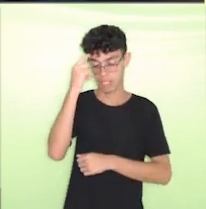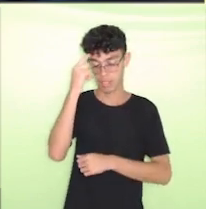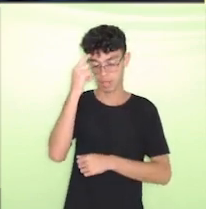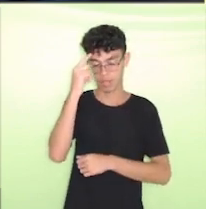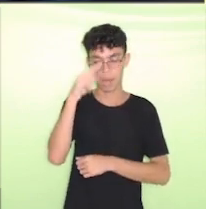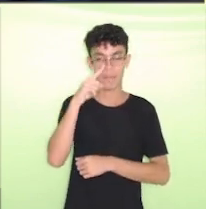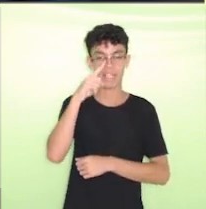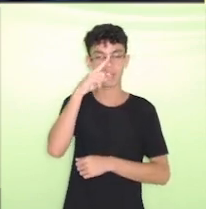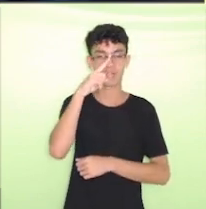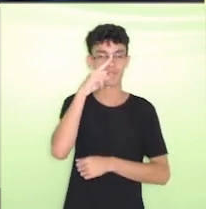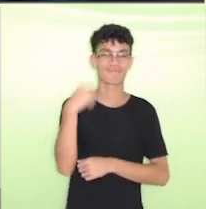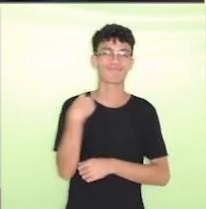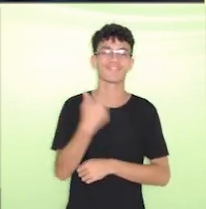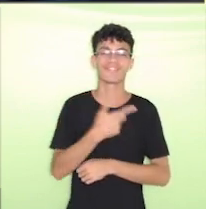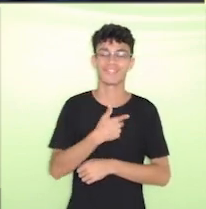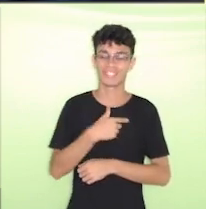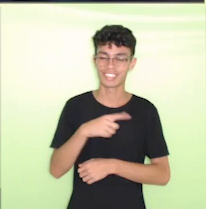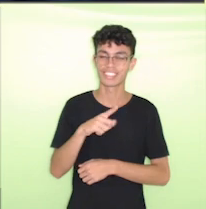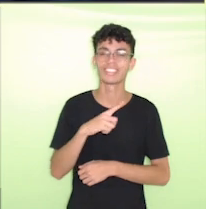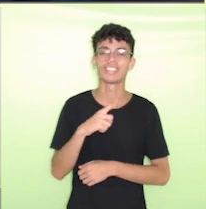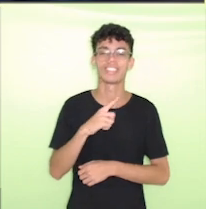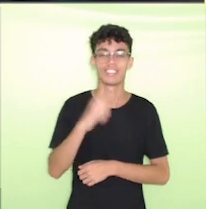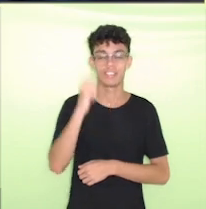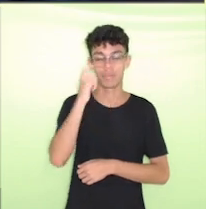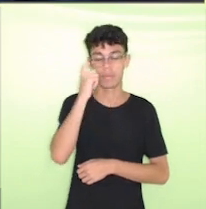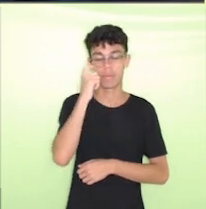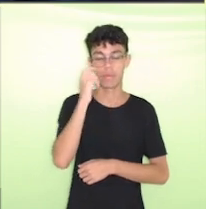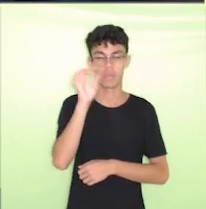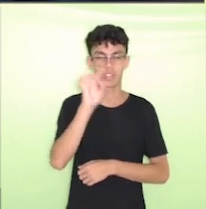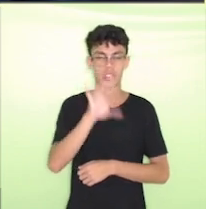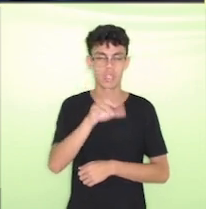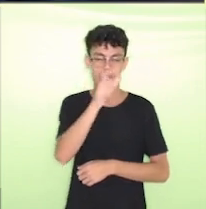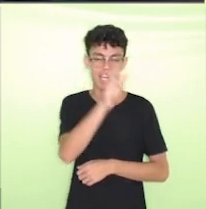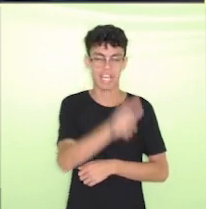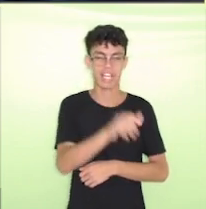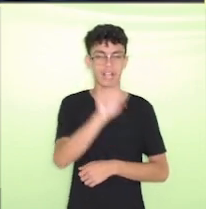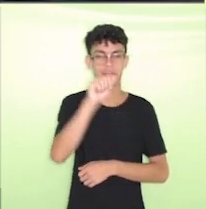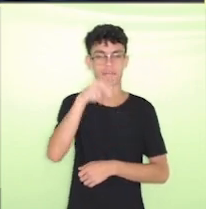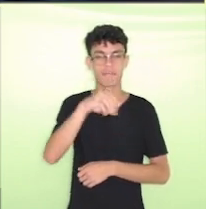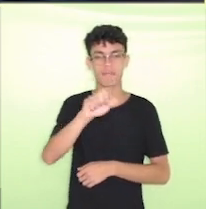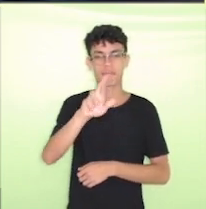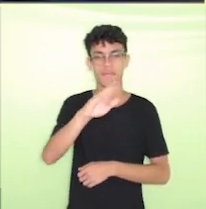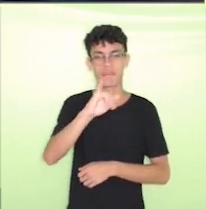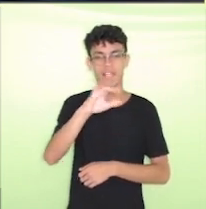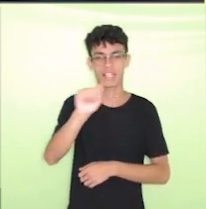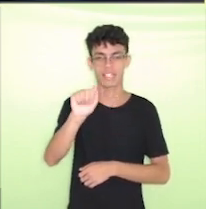corremos um risco. Afinal, não é somente América.